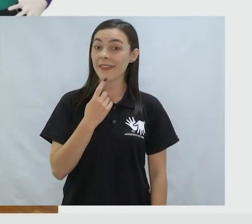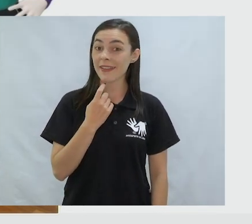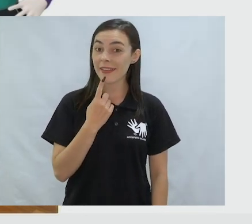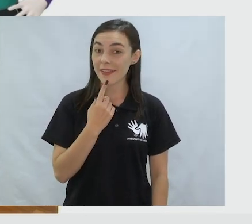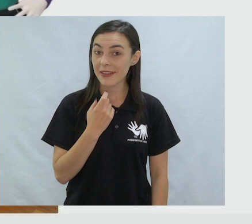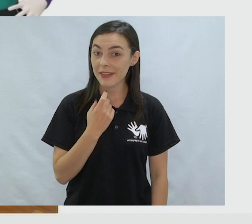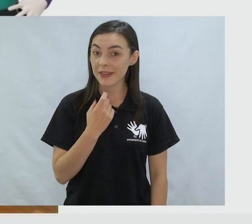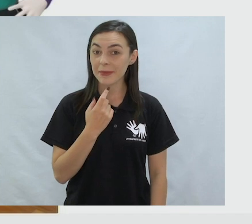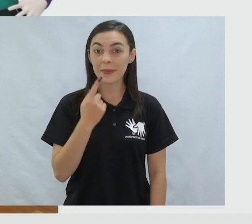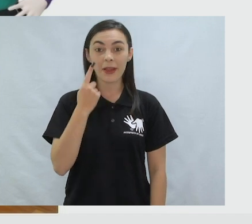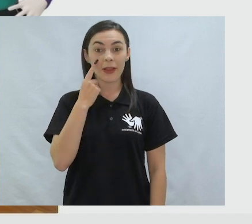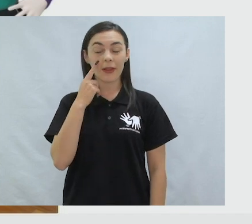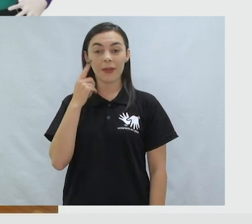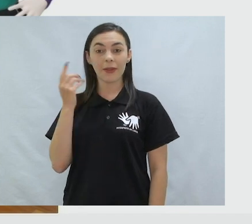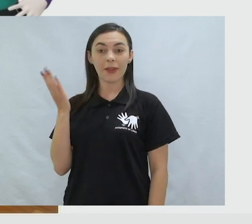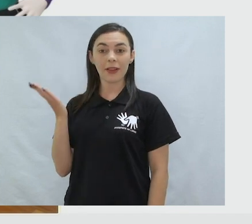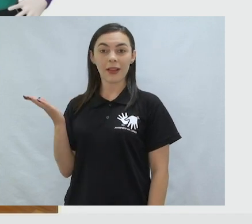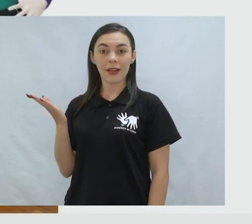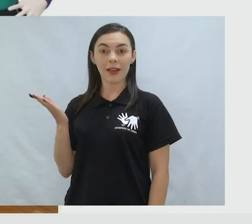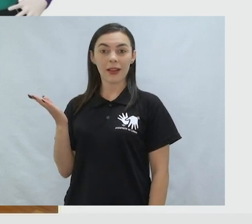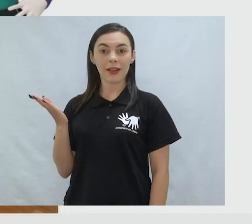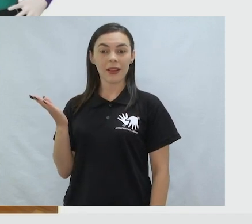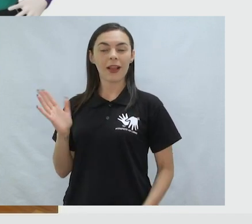Vermelho. Ah, olha lá.